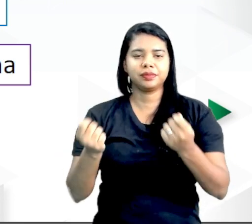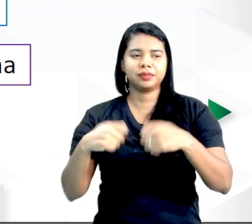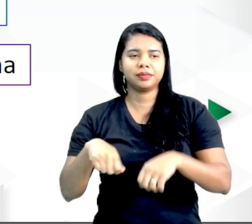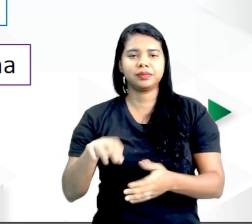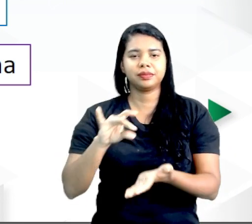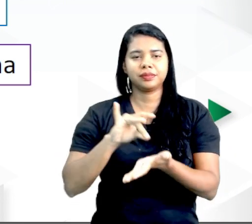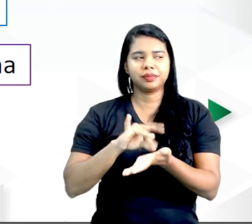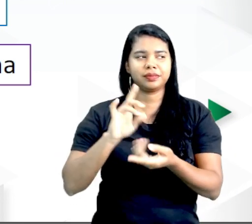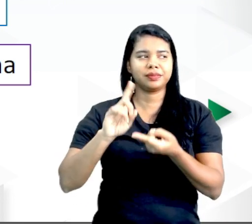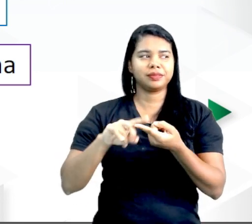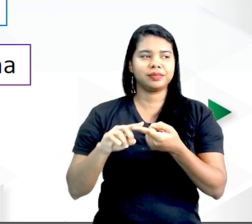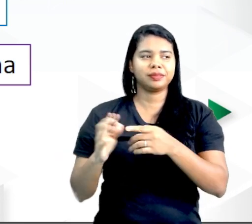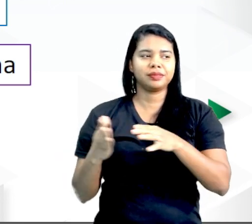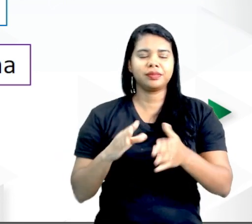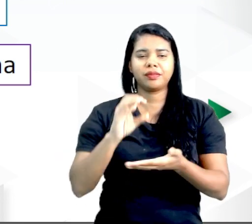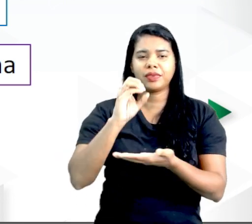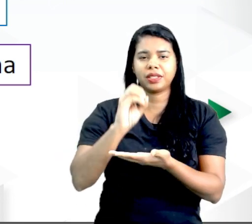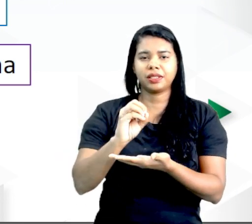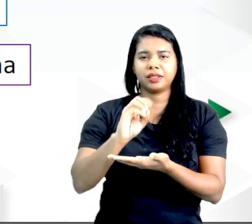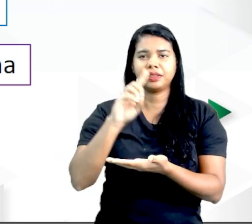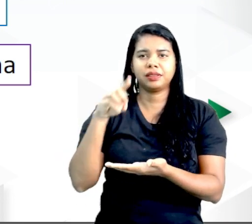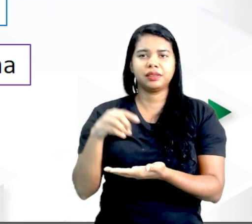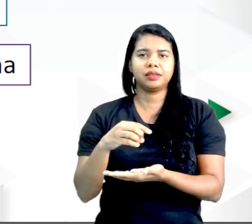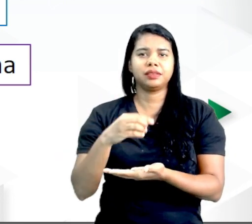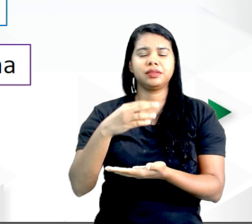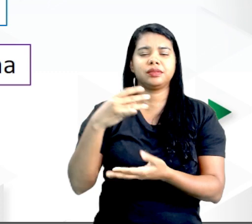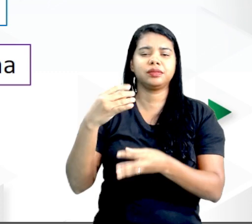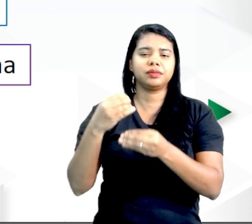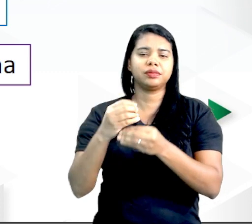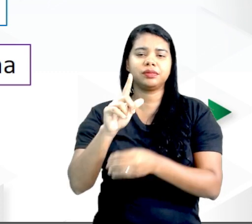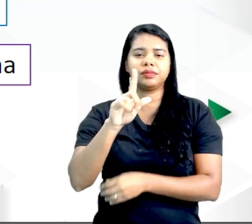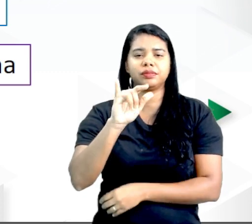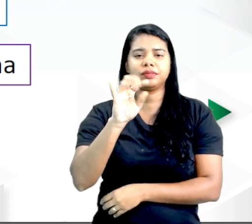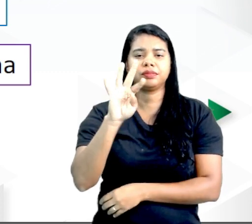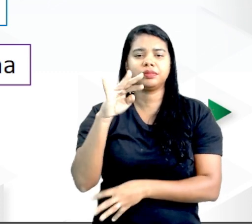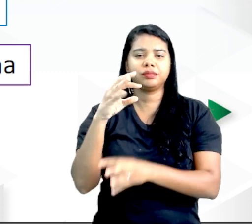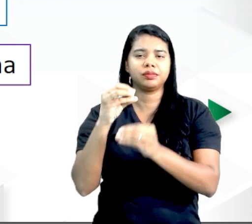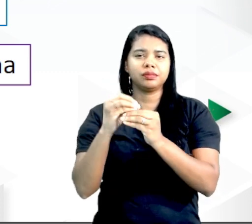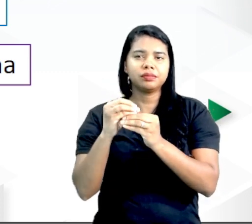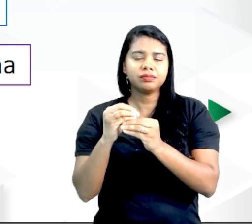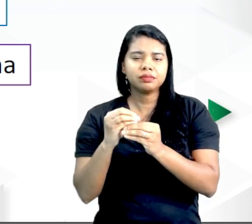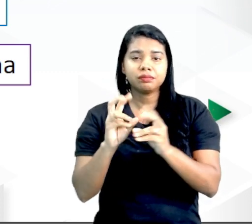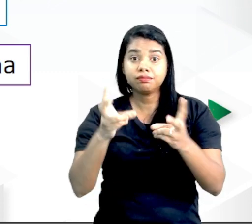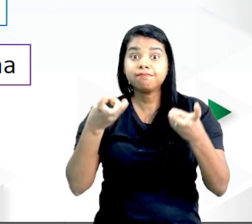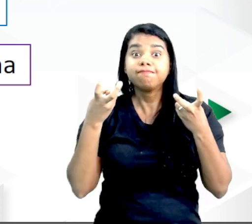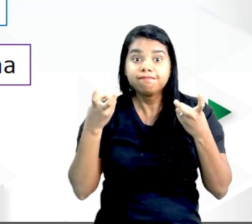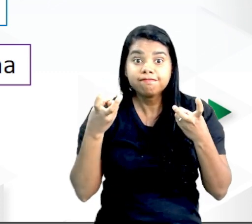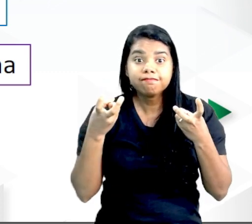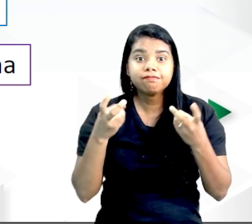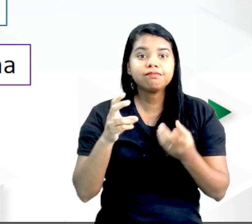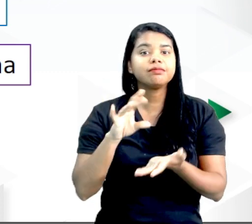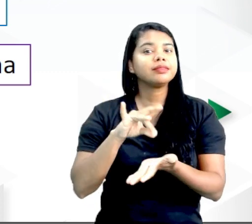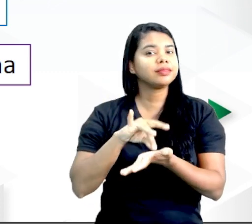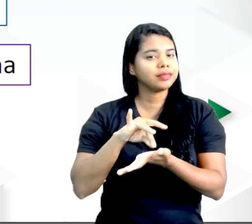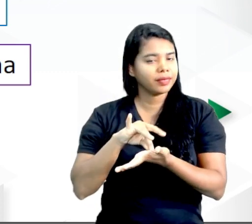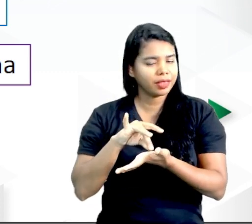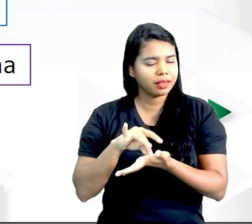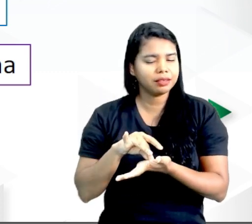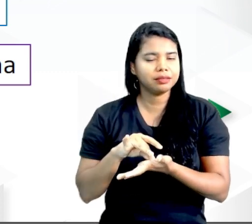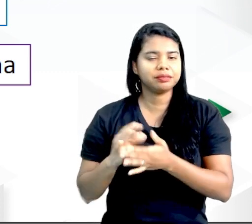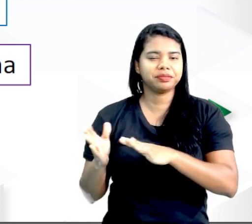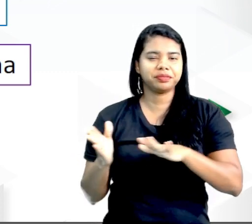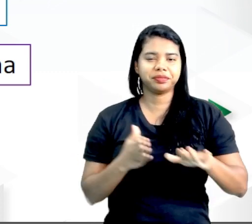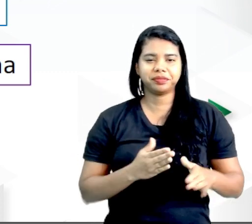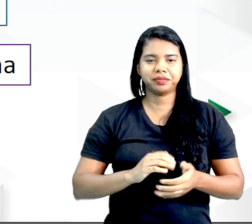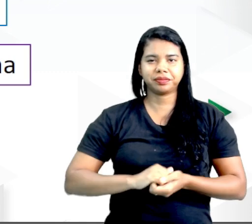um quartilho, era 0,703 litros. Tá vendo como era interessante isso? O quartilho era uma das